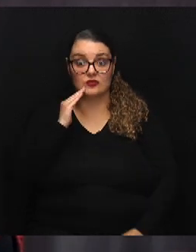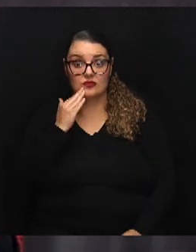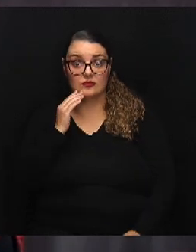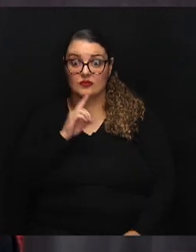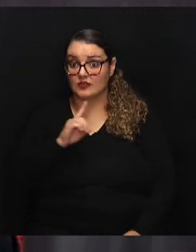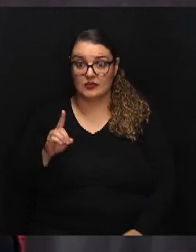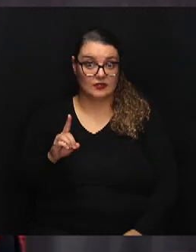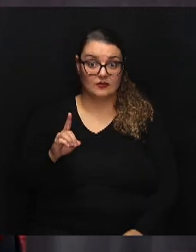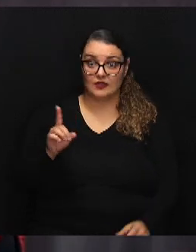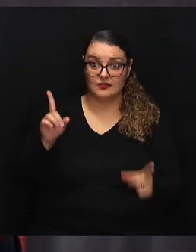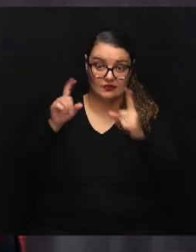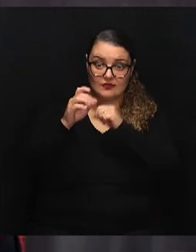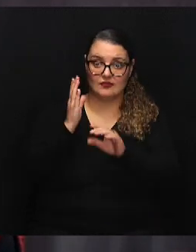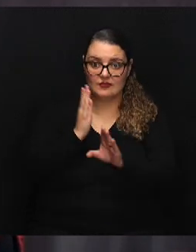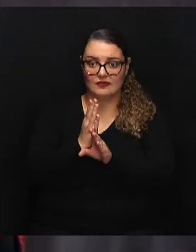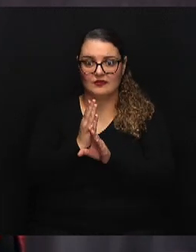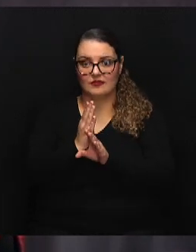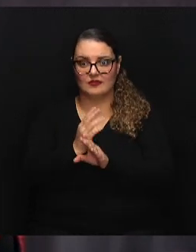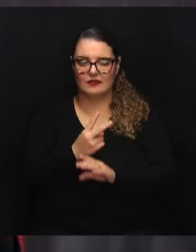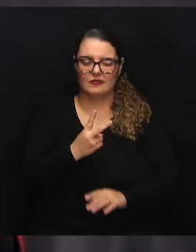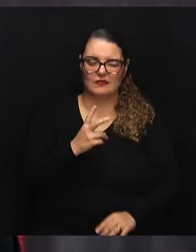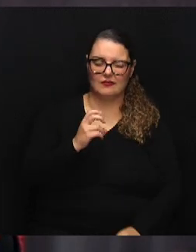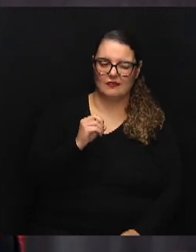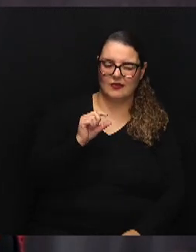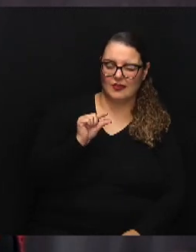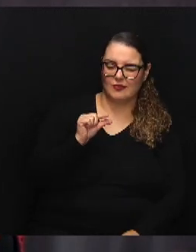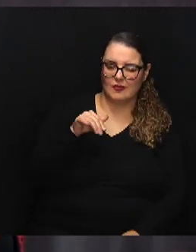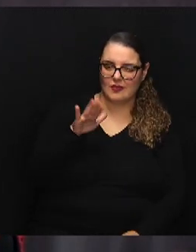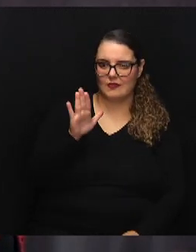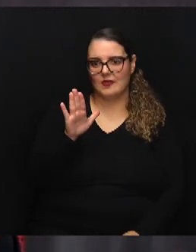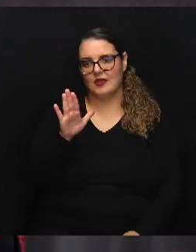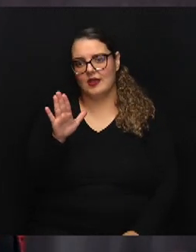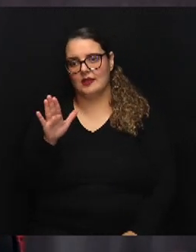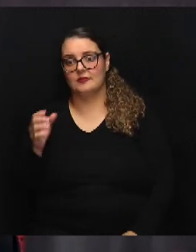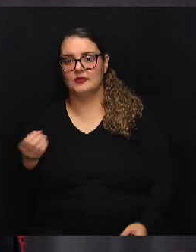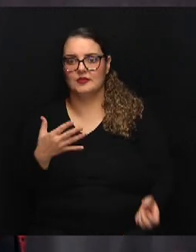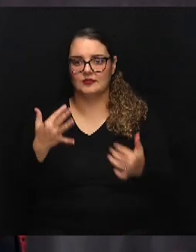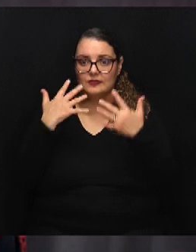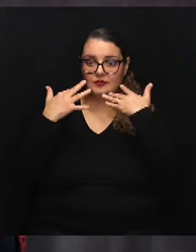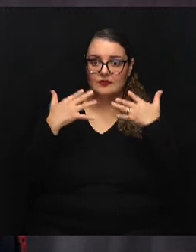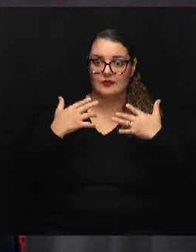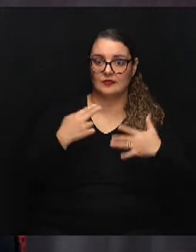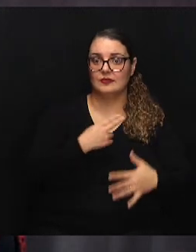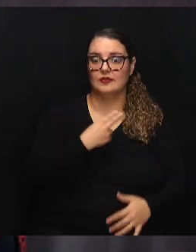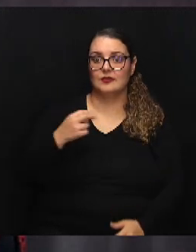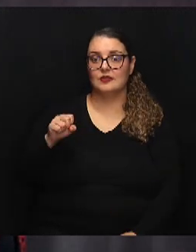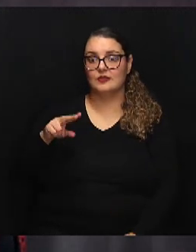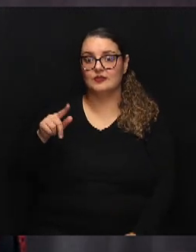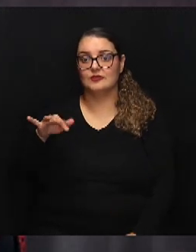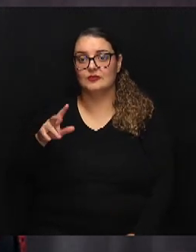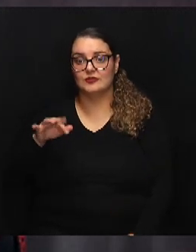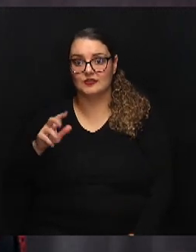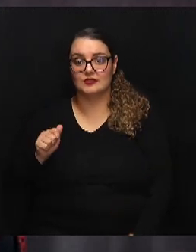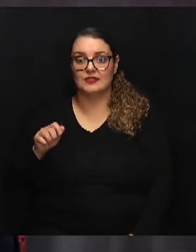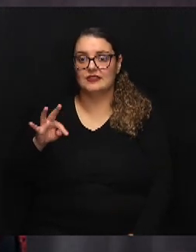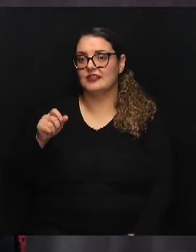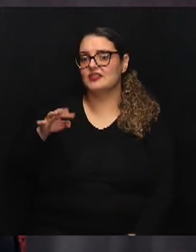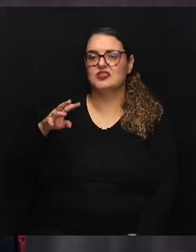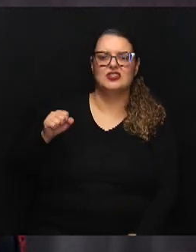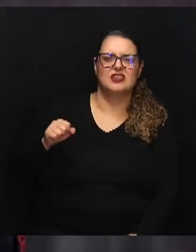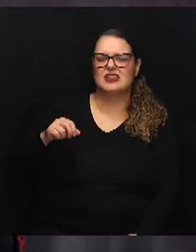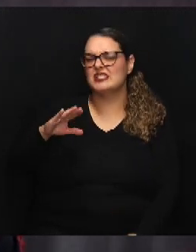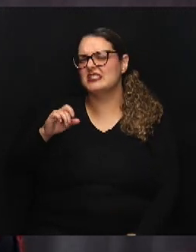difícil me encontrar. Tenho uns 20 e tantos anos, tenho lá os meus encantos, me chamo Suzana, Marina, Tatiana, Isabela, Ana